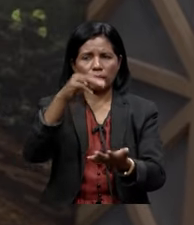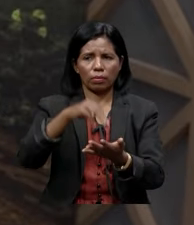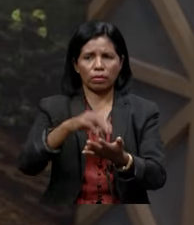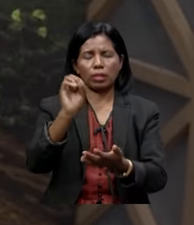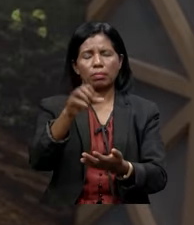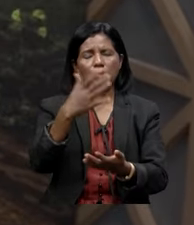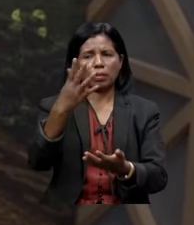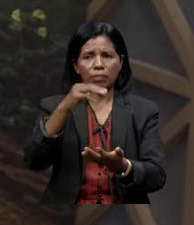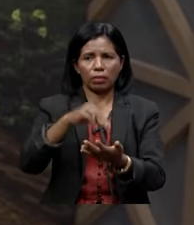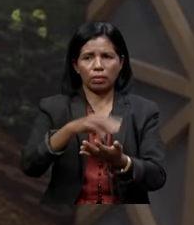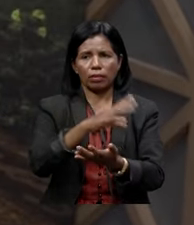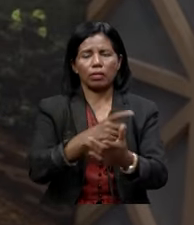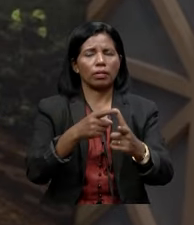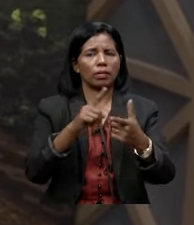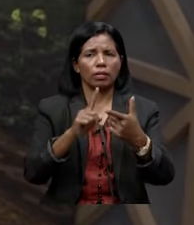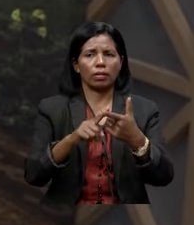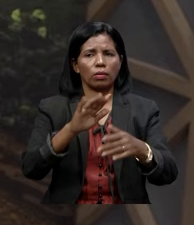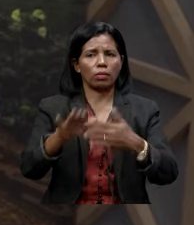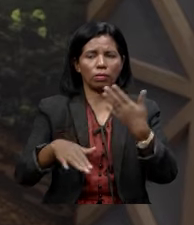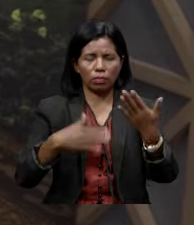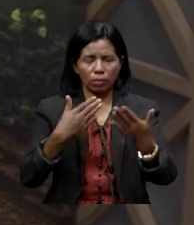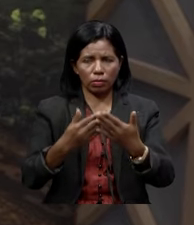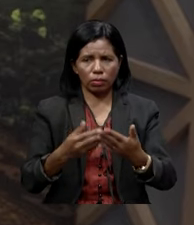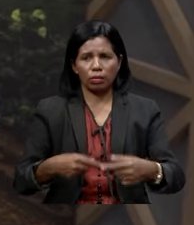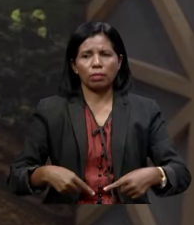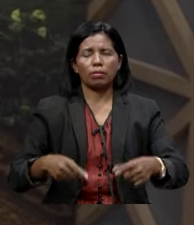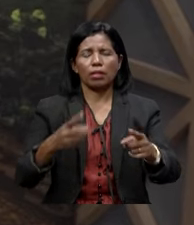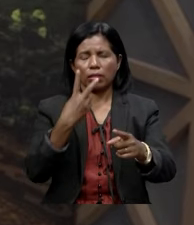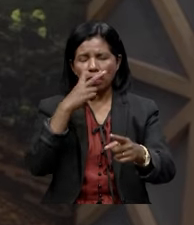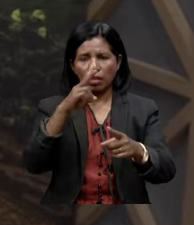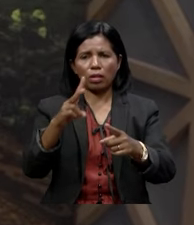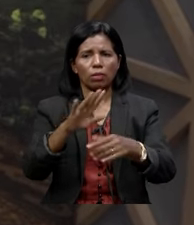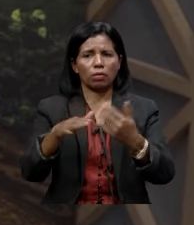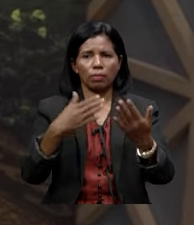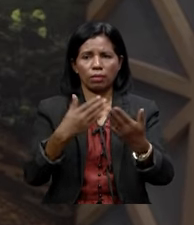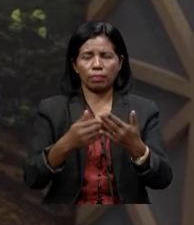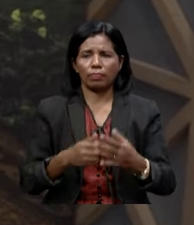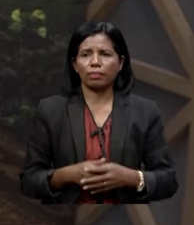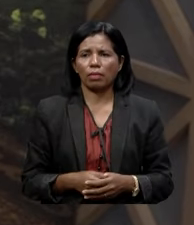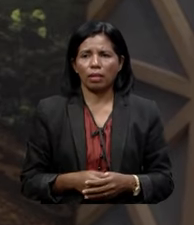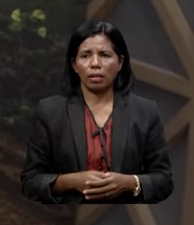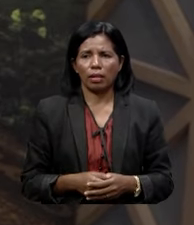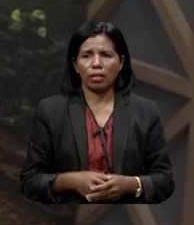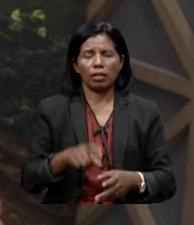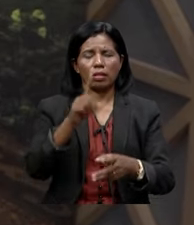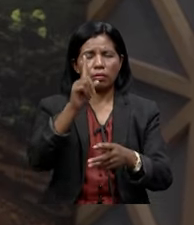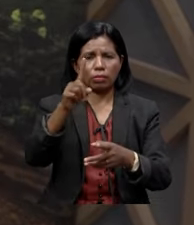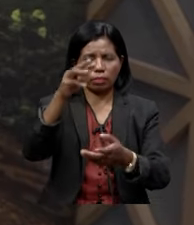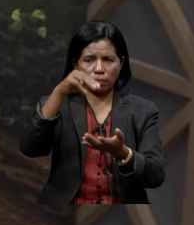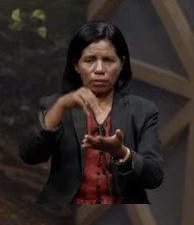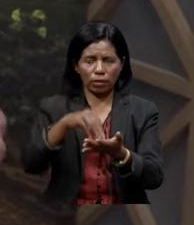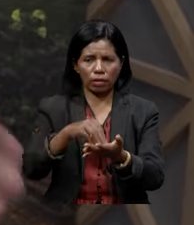milhões até o 18 é tudo bobagem desculpe a palavra tudo falso foi 1 Milão e